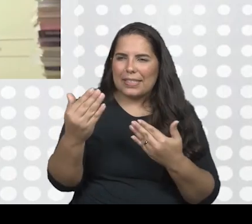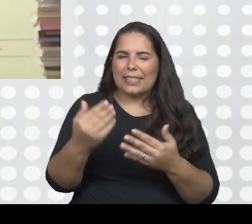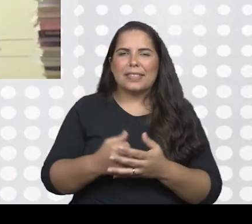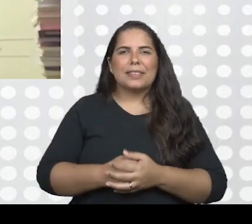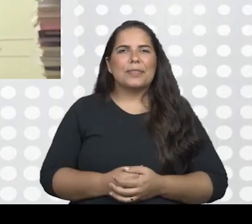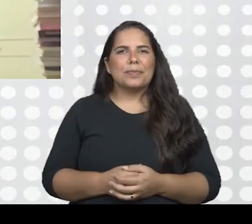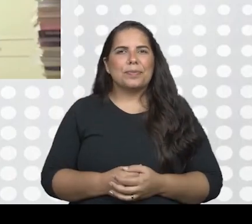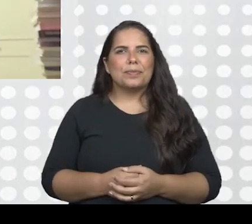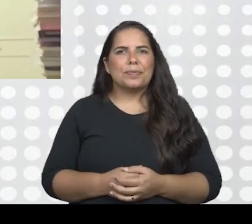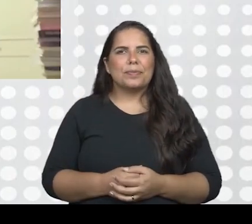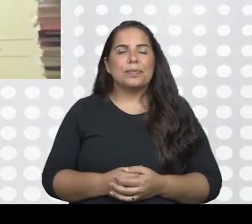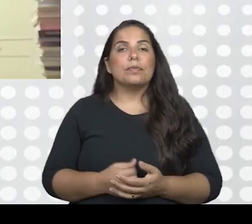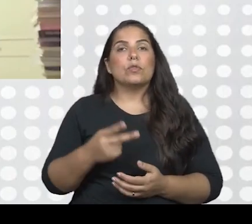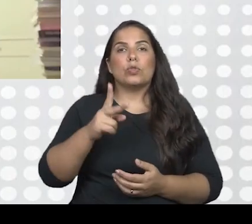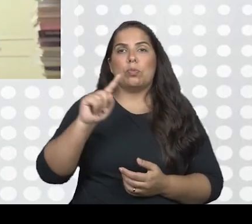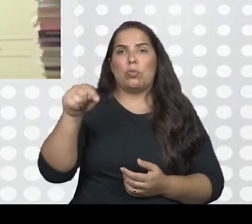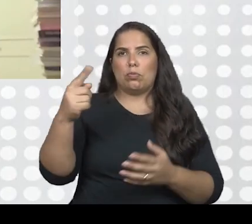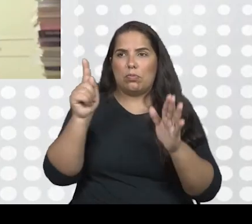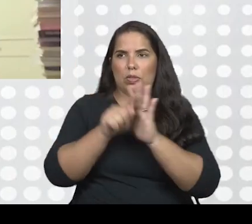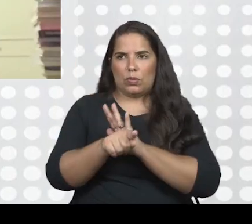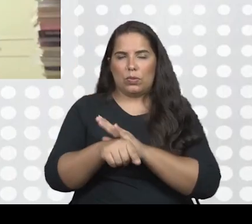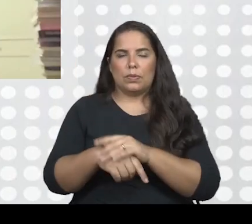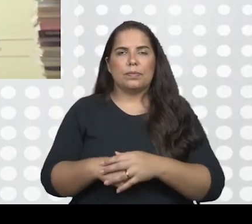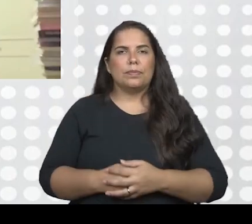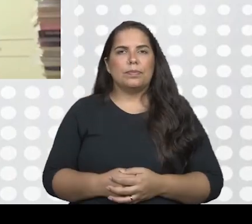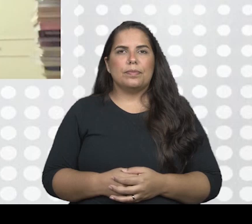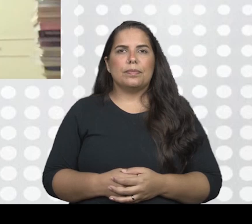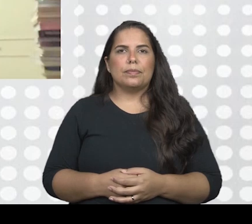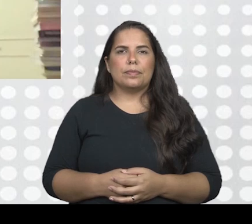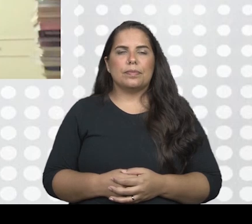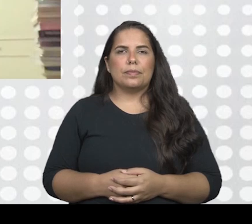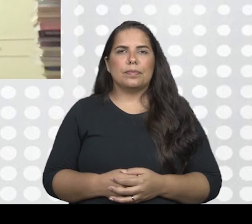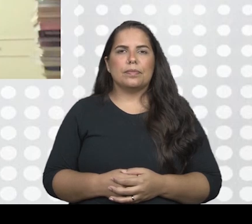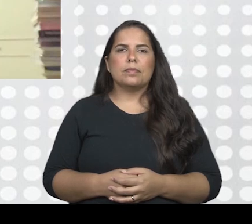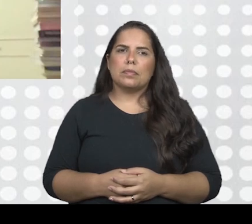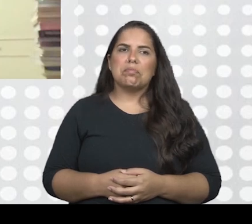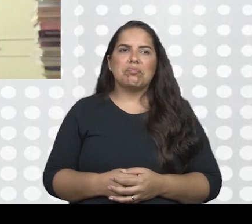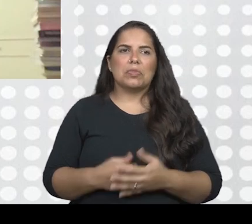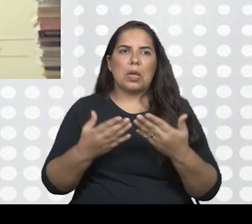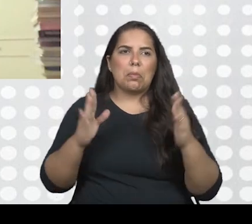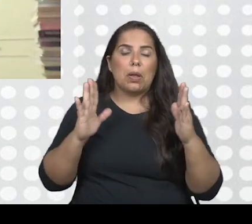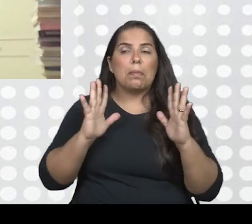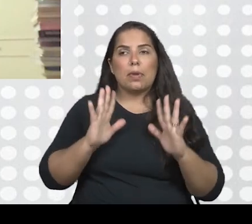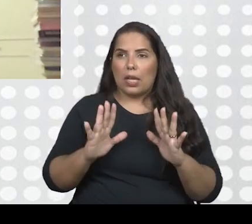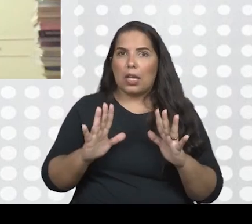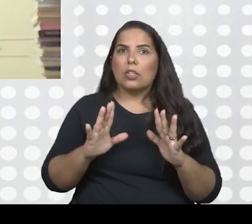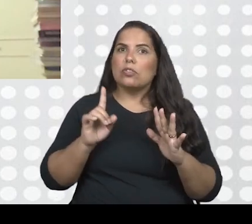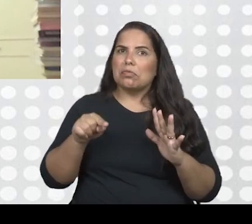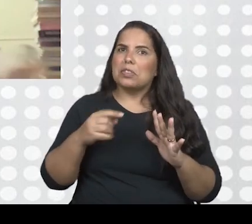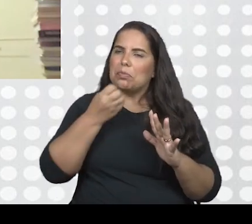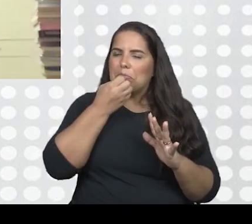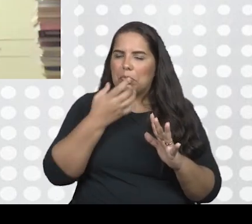obrigada. Seguindo para a próxima pergunta, que também acho que é um pouco ampla, mas que vai ser